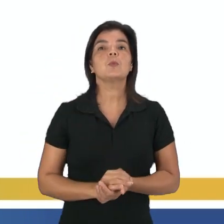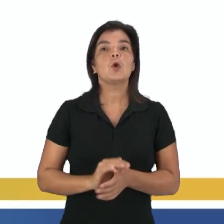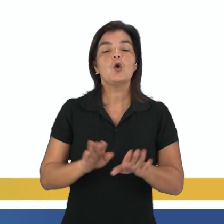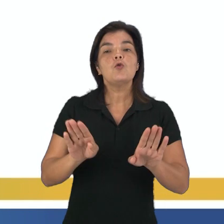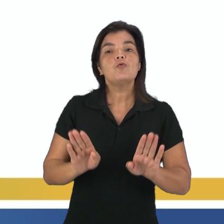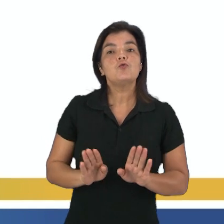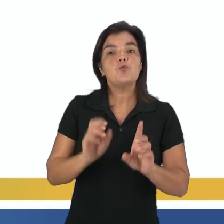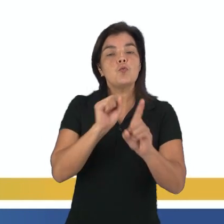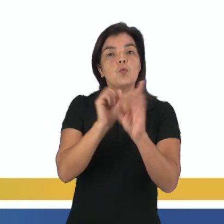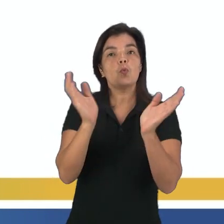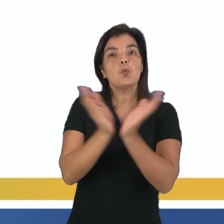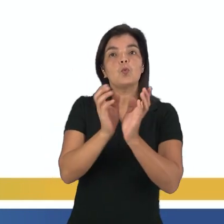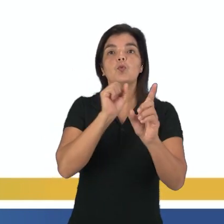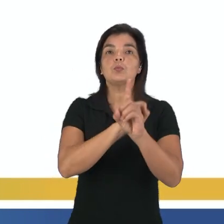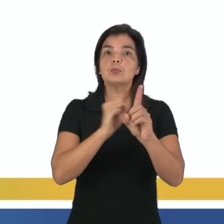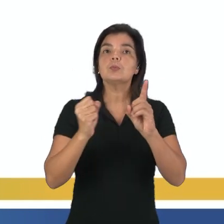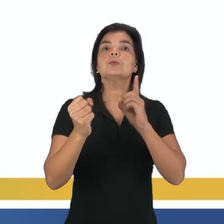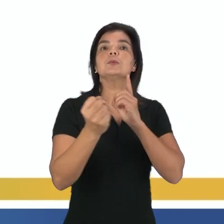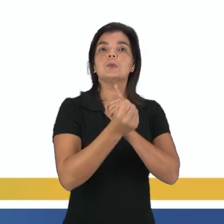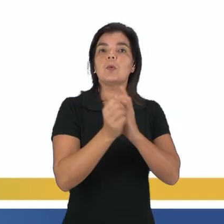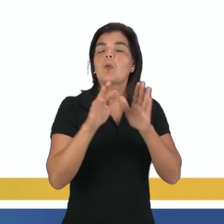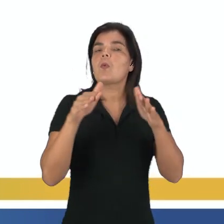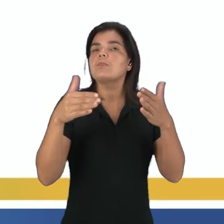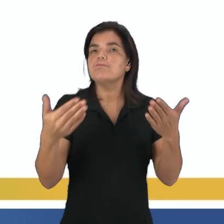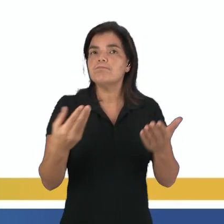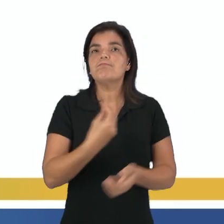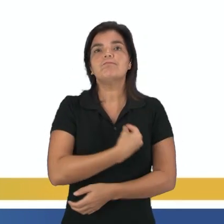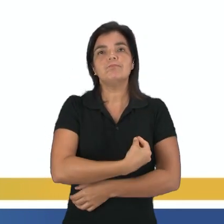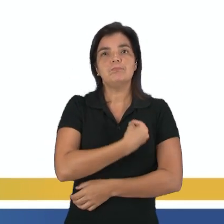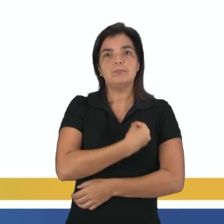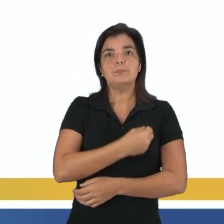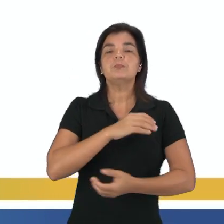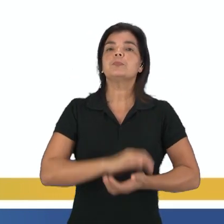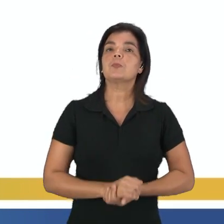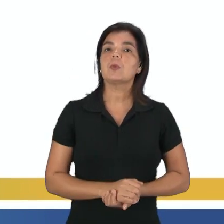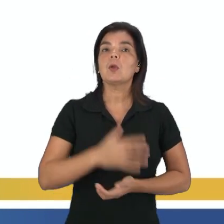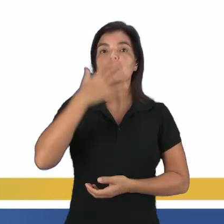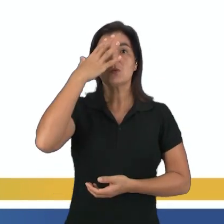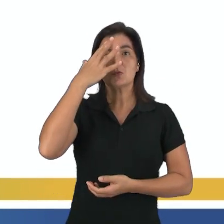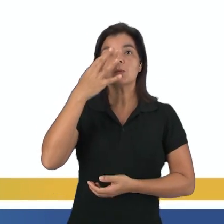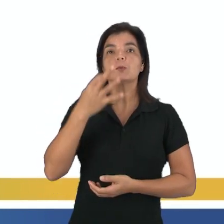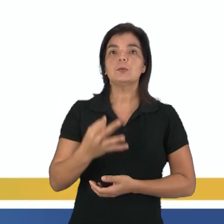grupo social a qual pertence. Esse encontro, como afirma